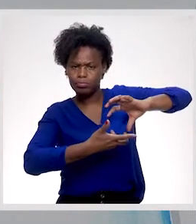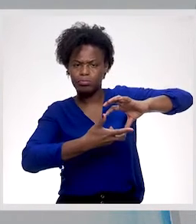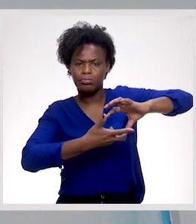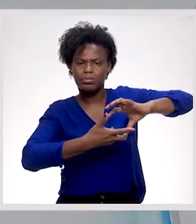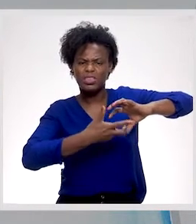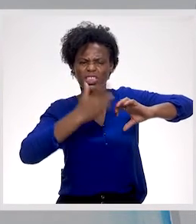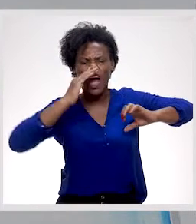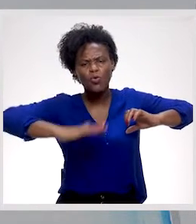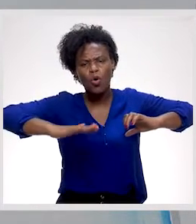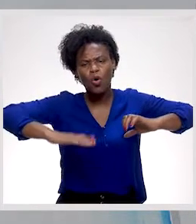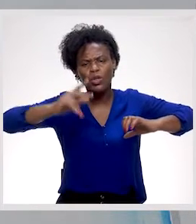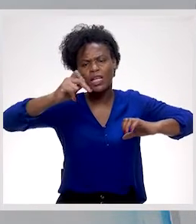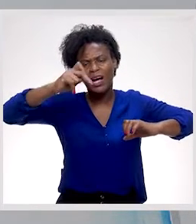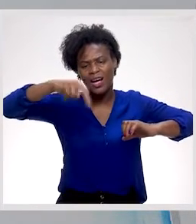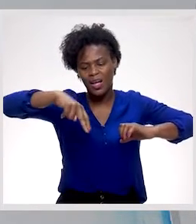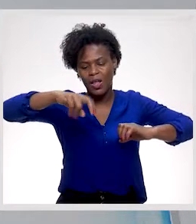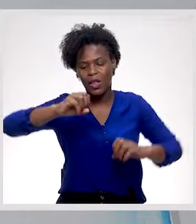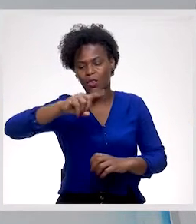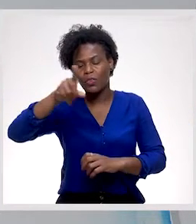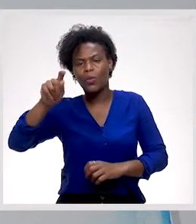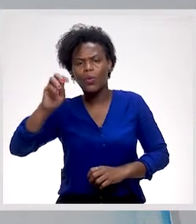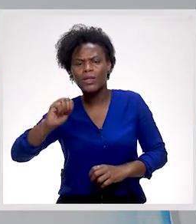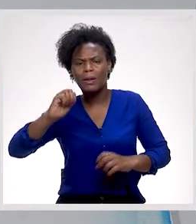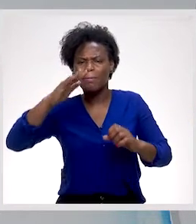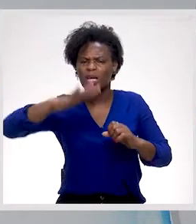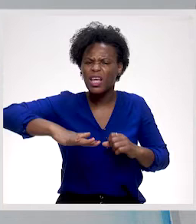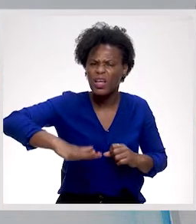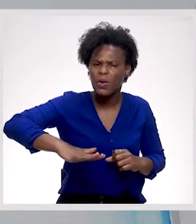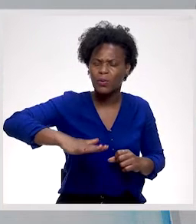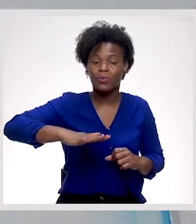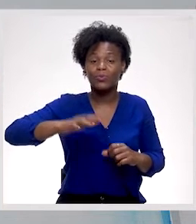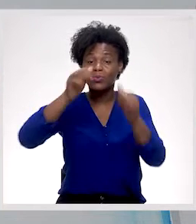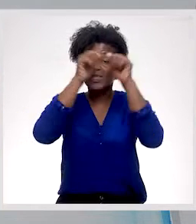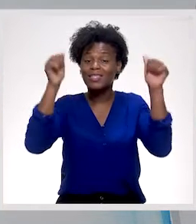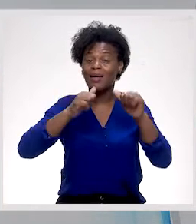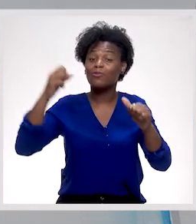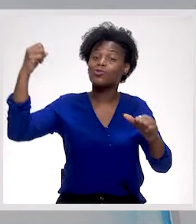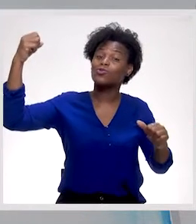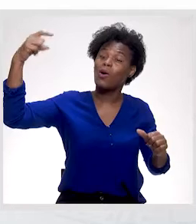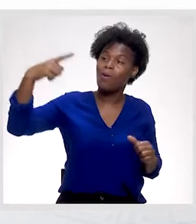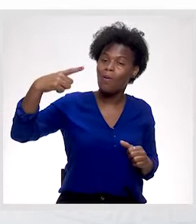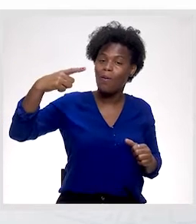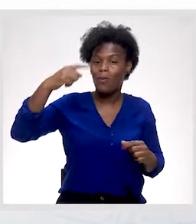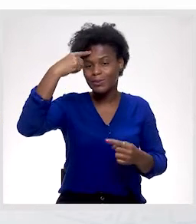anões. Os planetas anões do Sistema Solar. Temos como objetivo